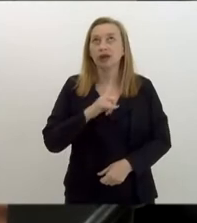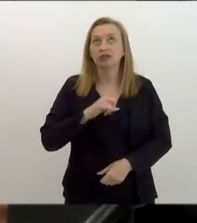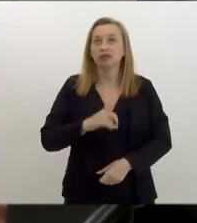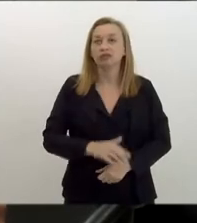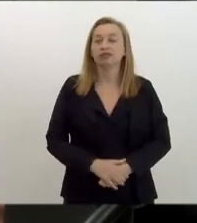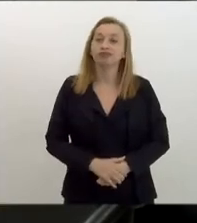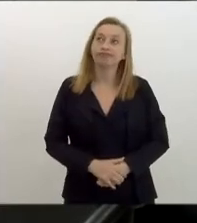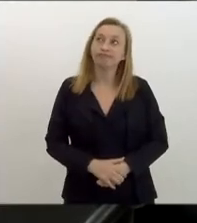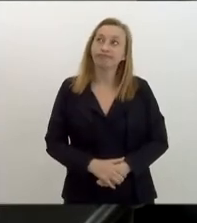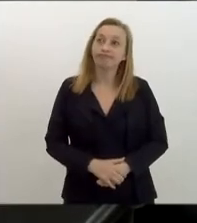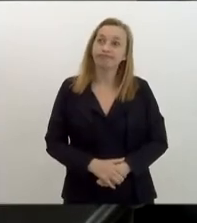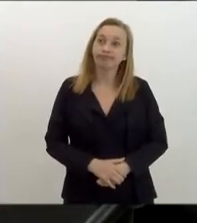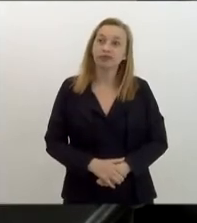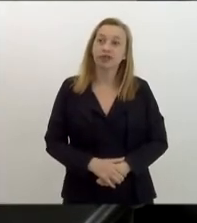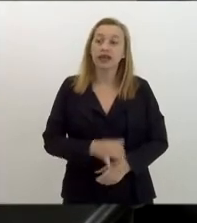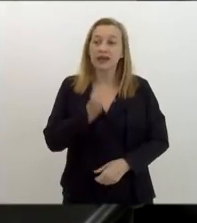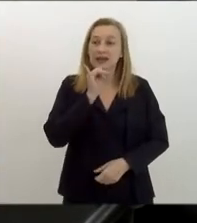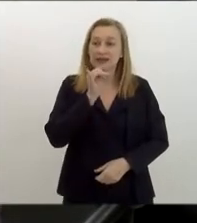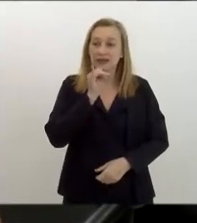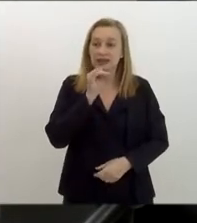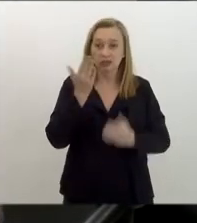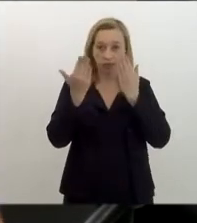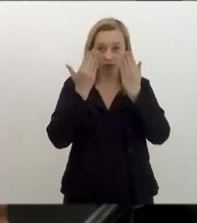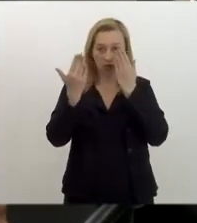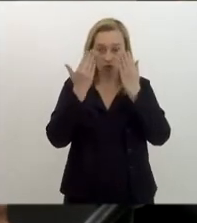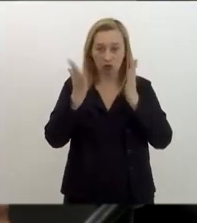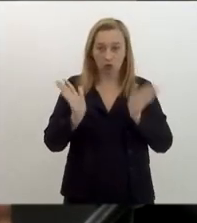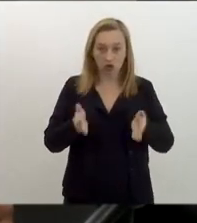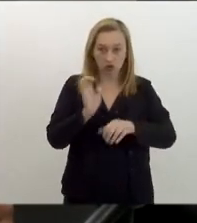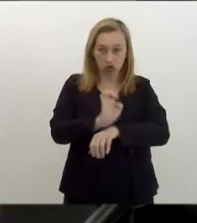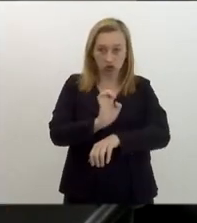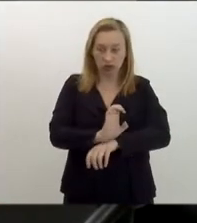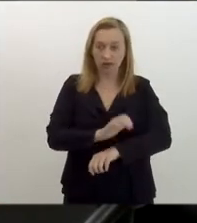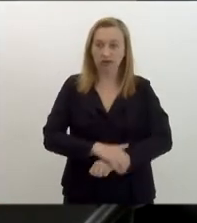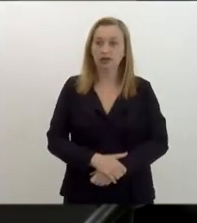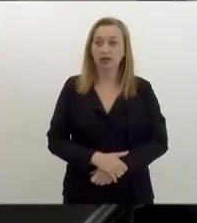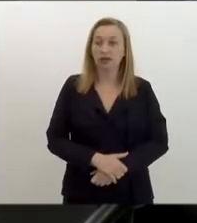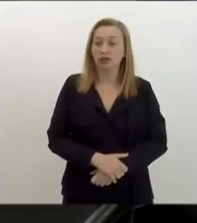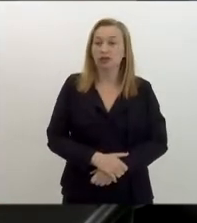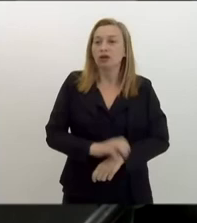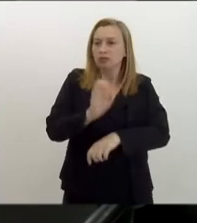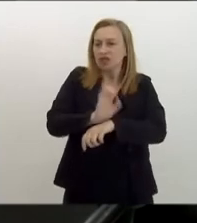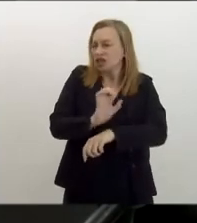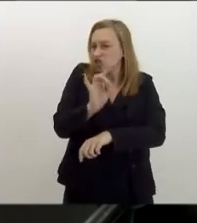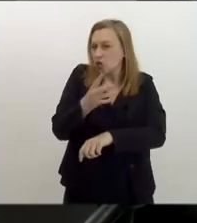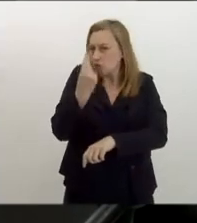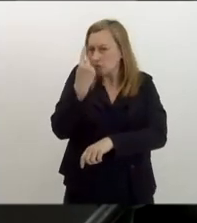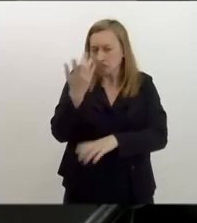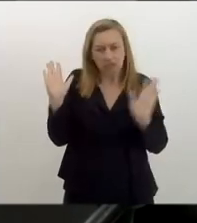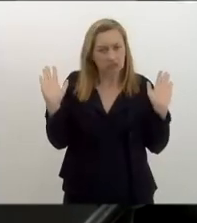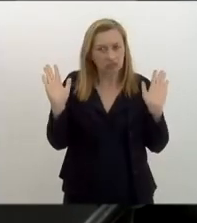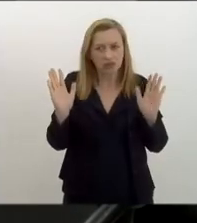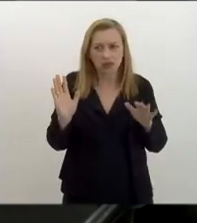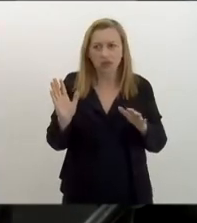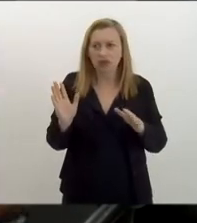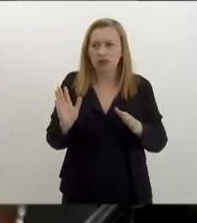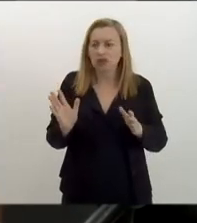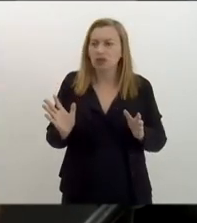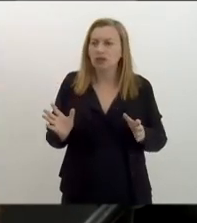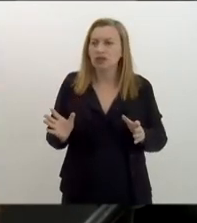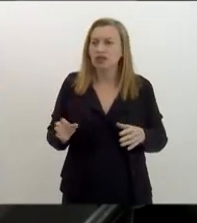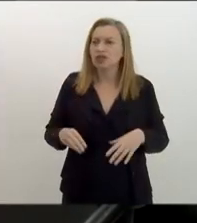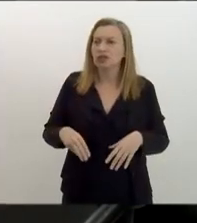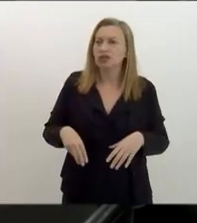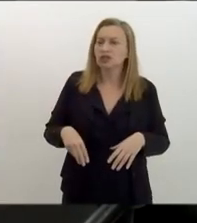tem vou usar o exemplo de psicólogos no estado e cola alguma coisa só mas a carreira que o